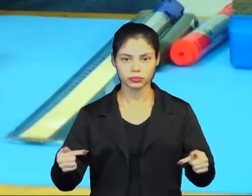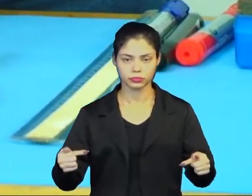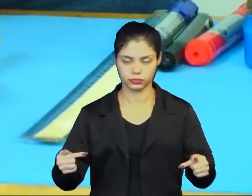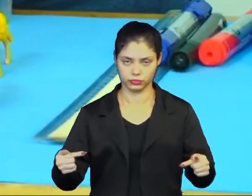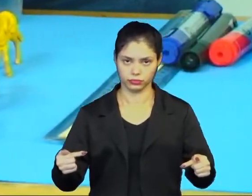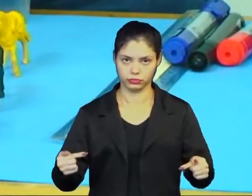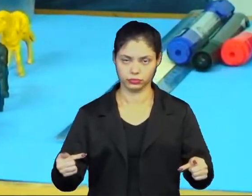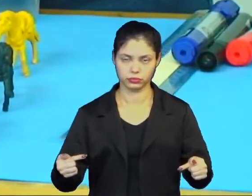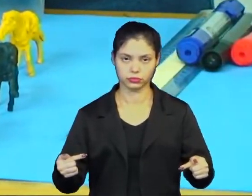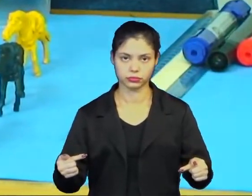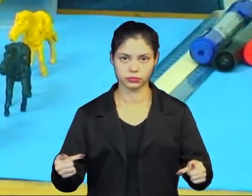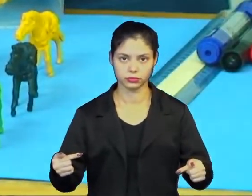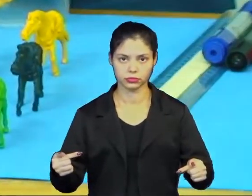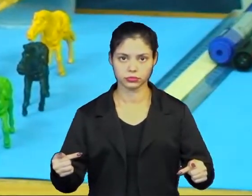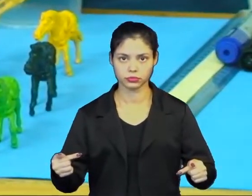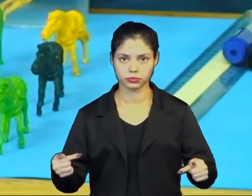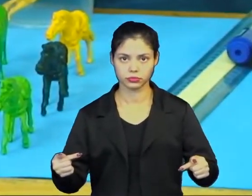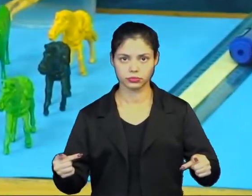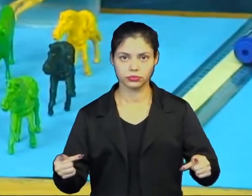7,